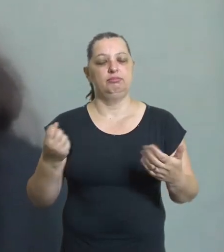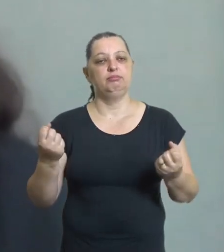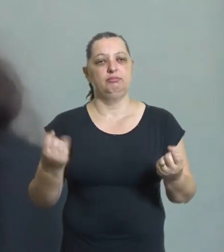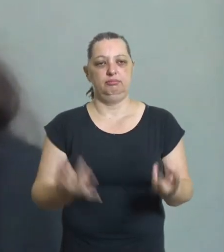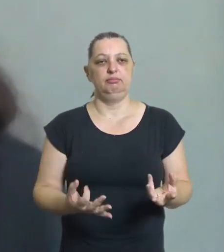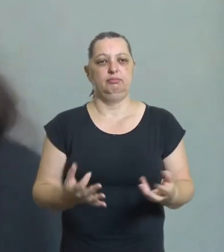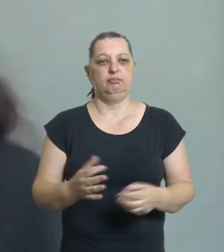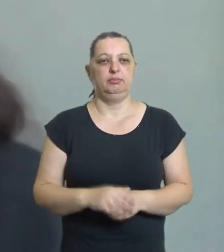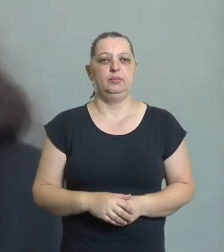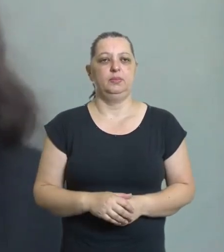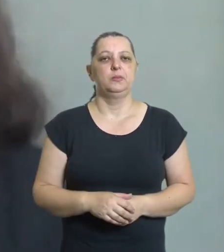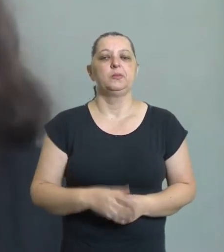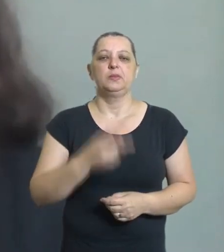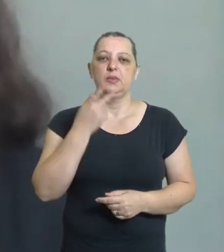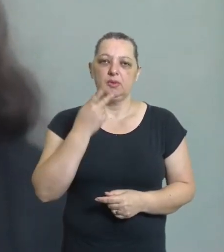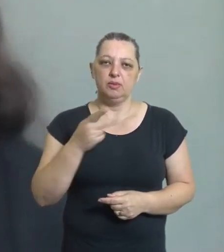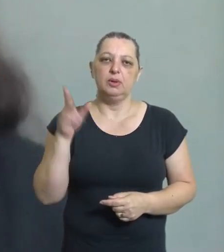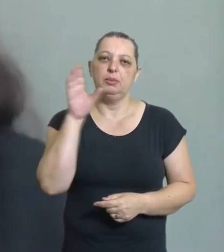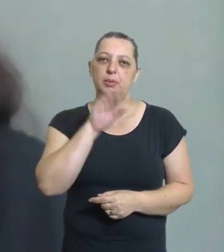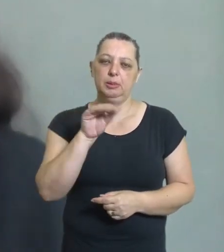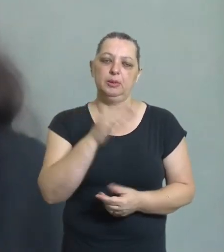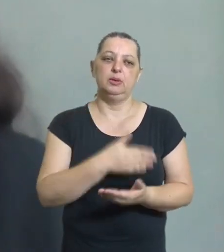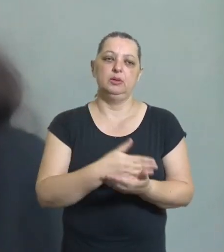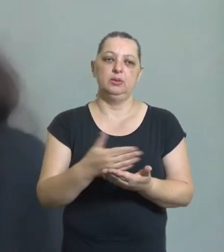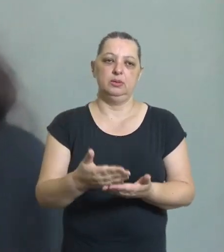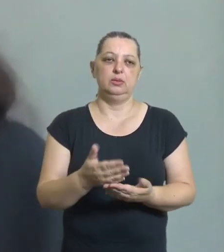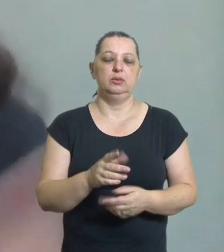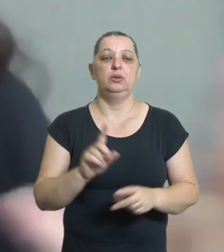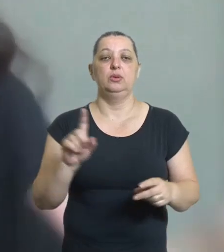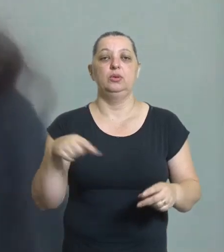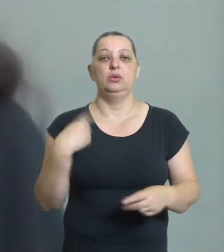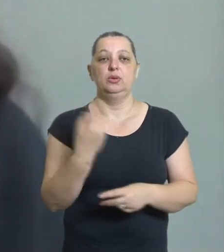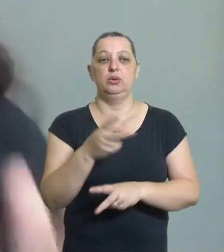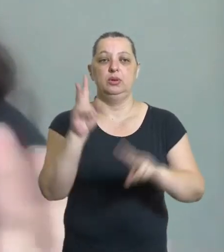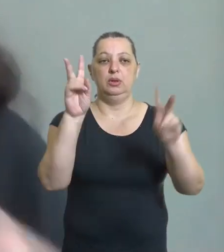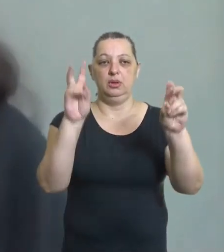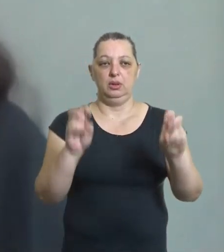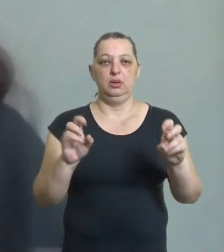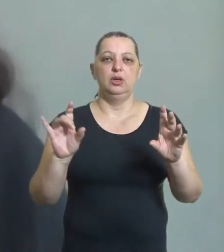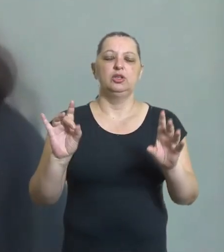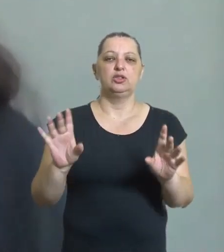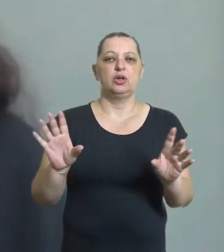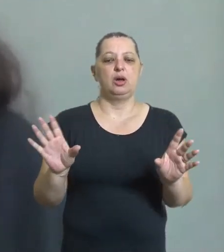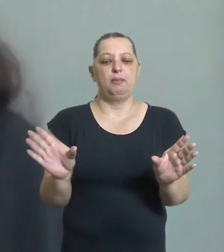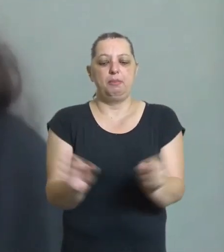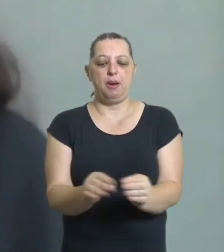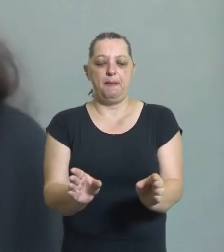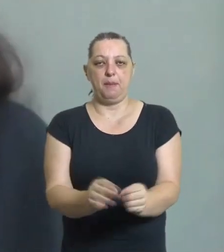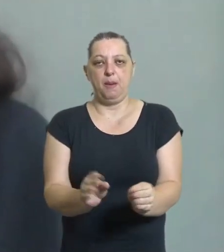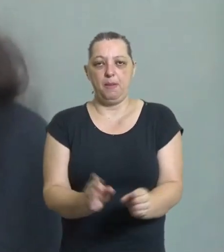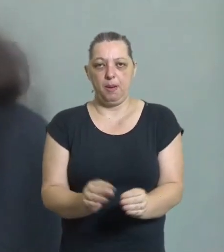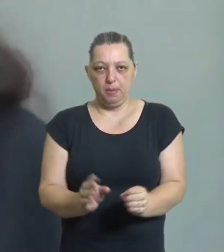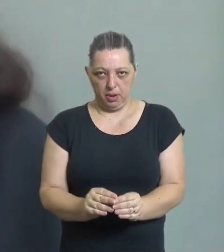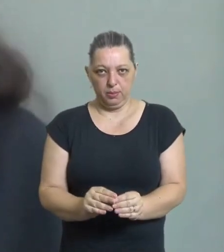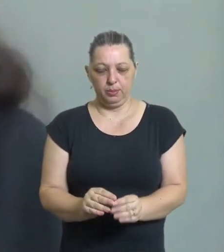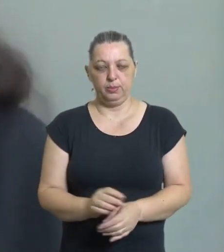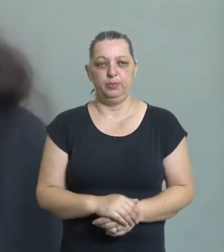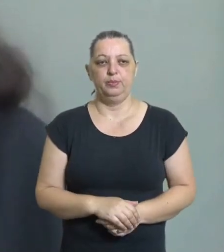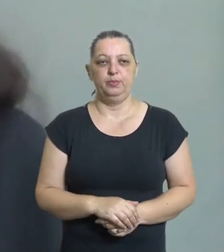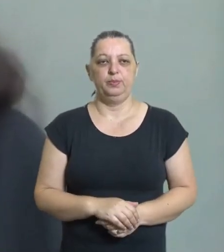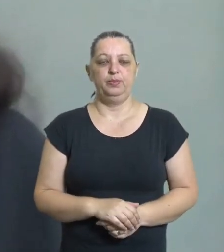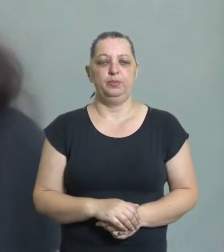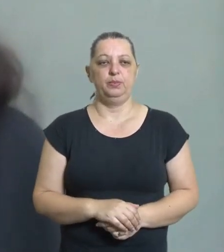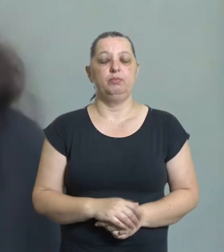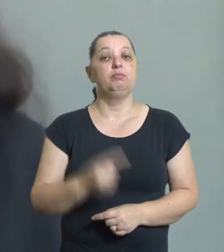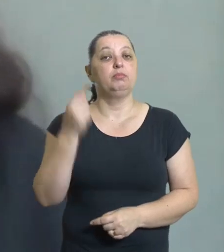começou falando, a própria Tânia também, o nosso assunto hoje são pinceladas que a gente vai falar aqui. Então, pensando